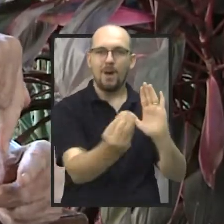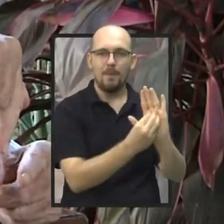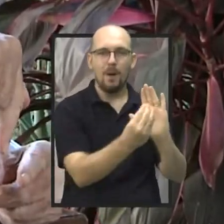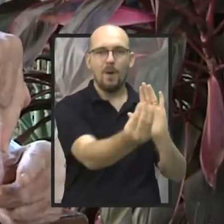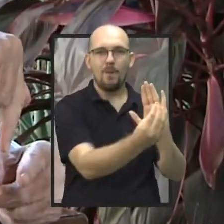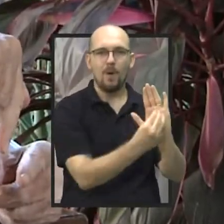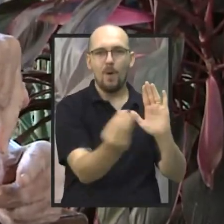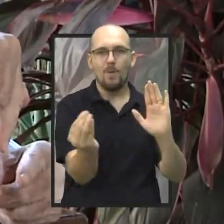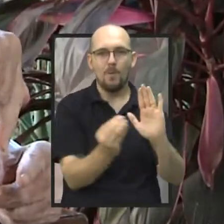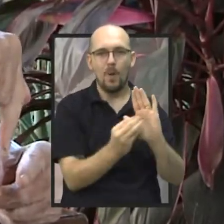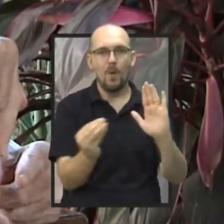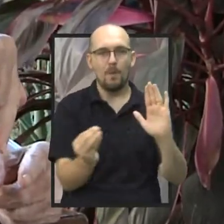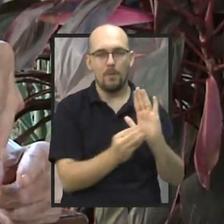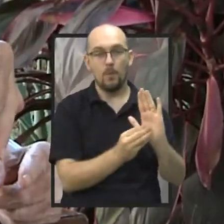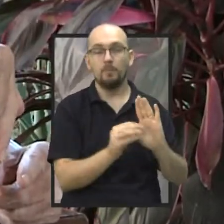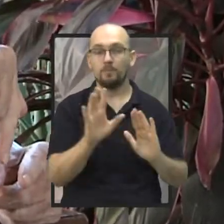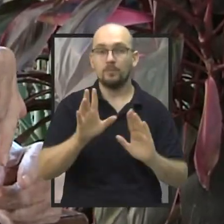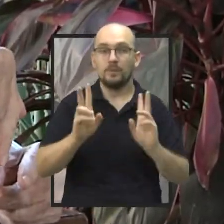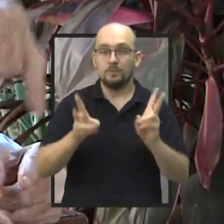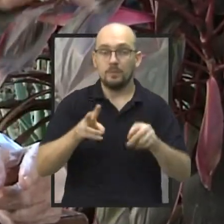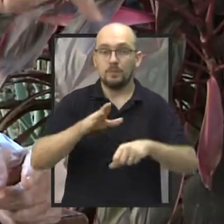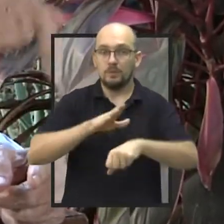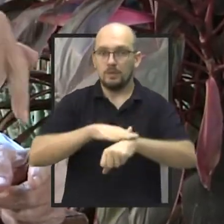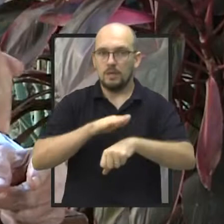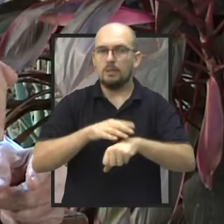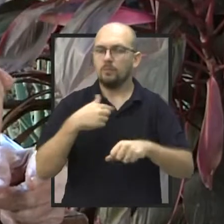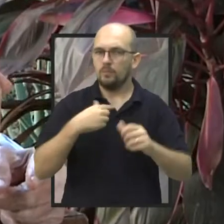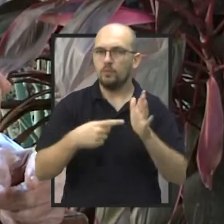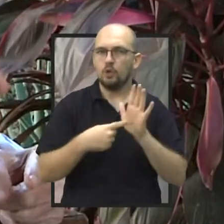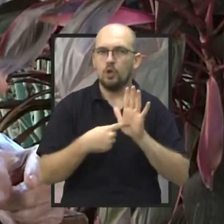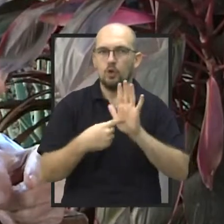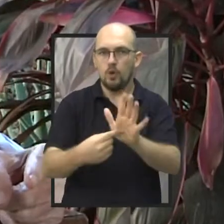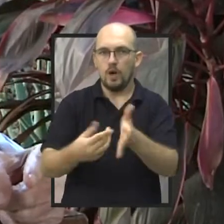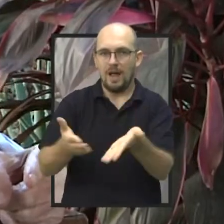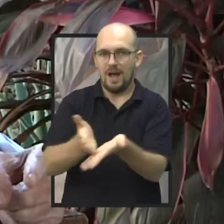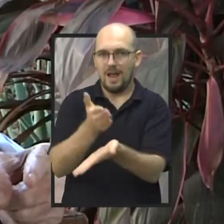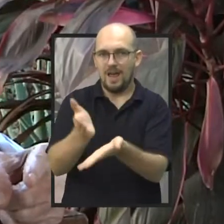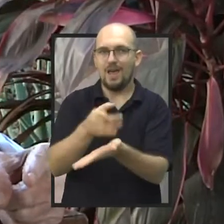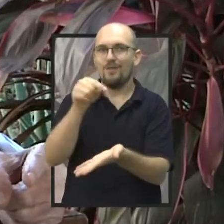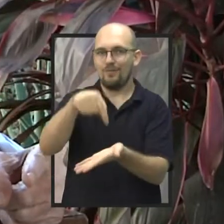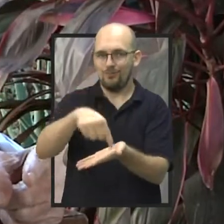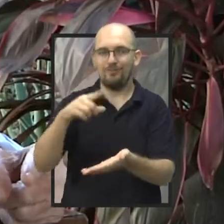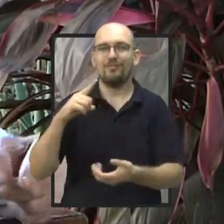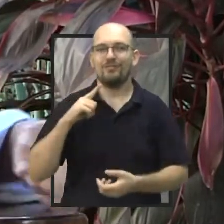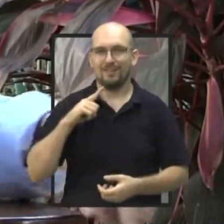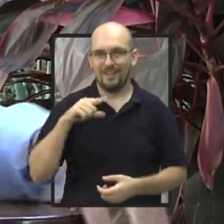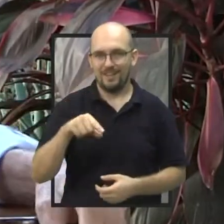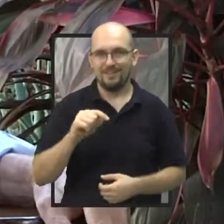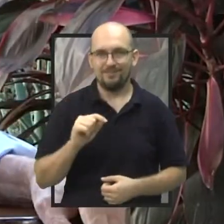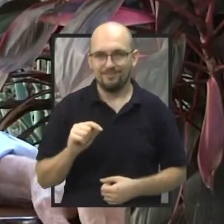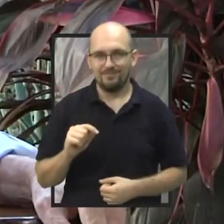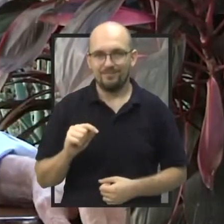podado. E eu vou mostrar isso. Aliás, eu mostro isso no nosso livro. Sim.